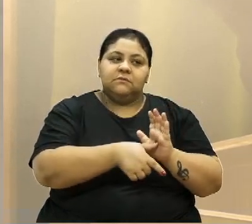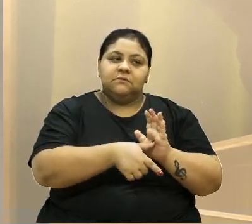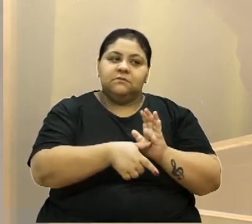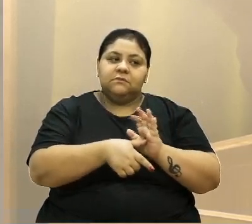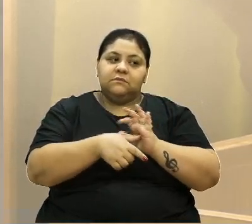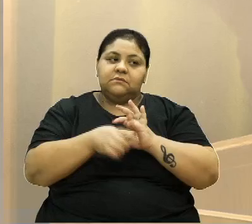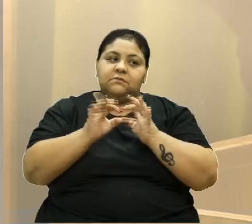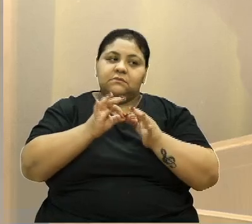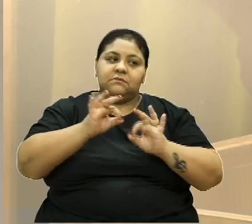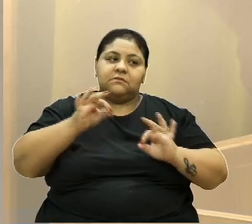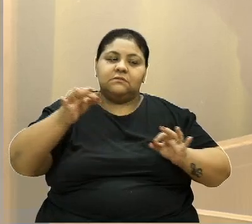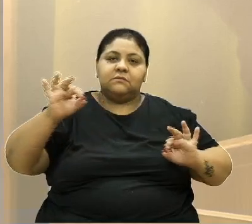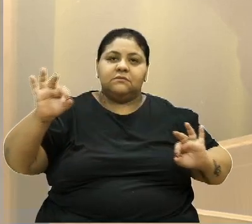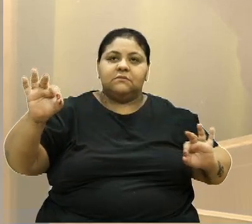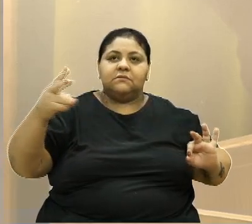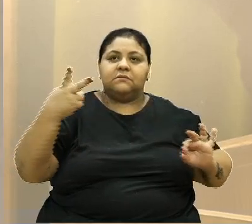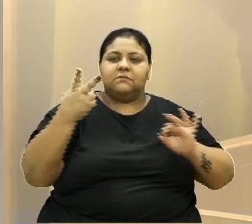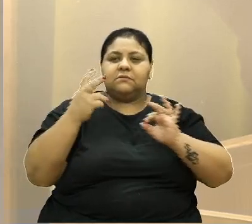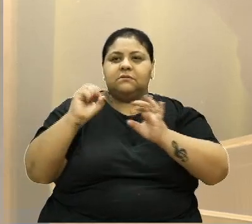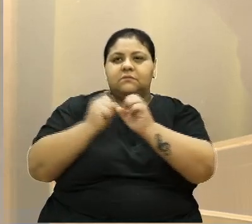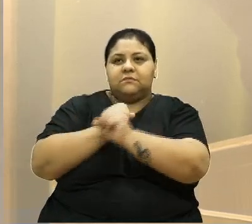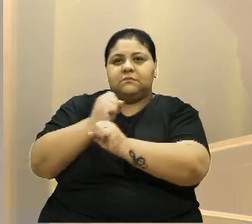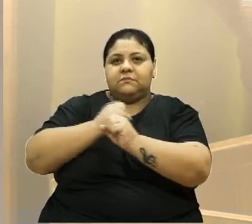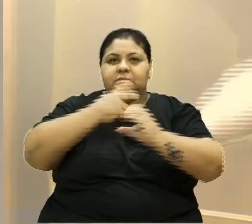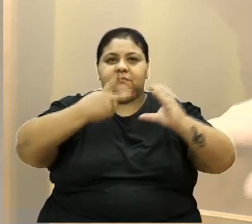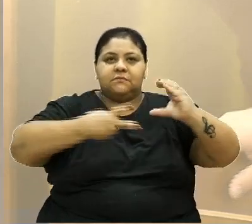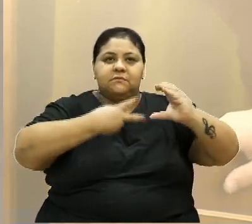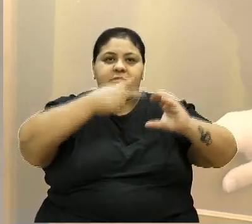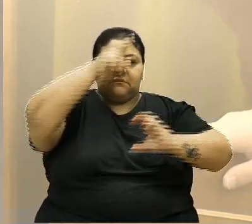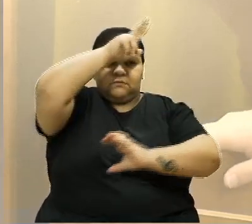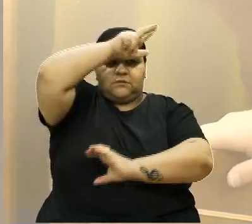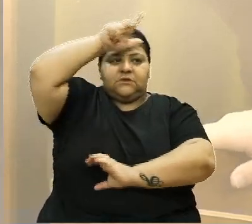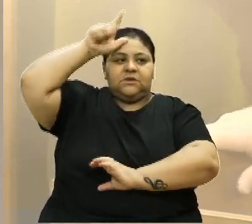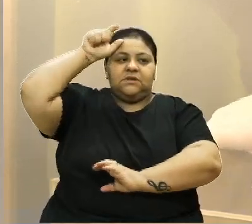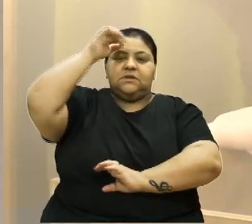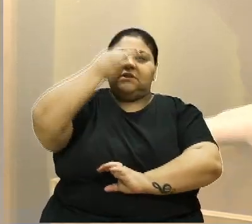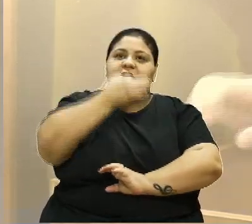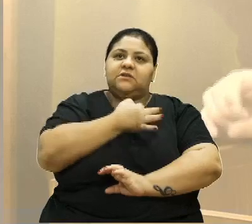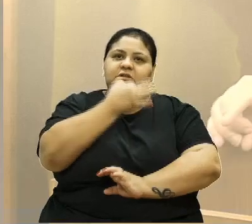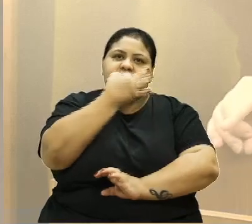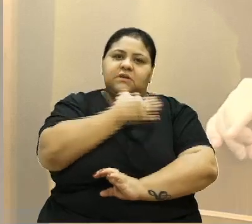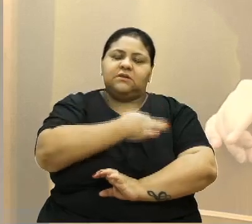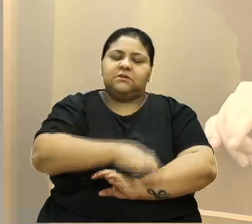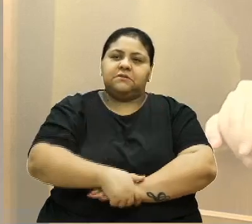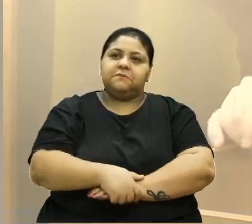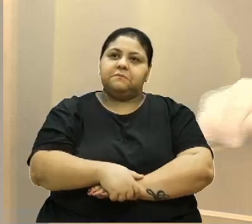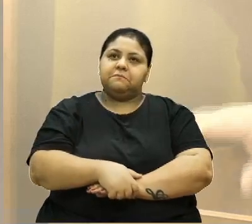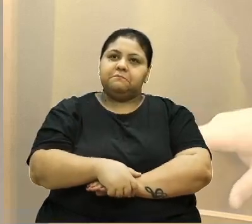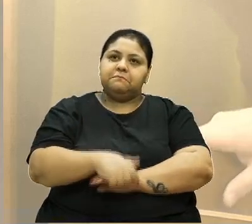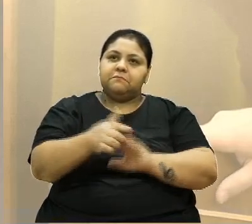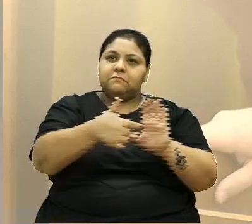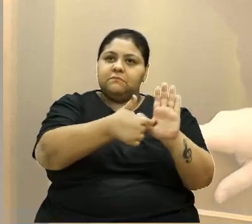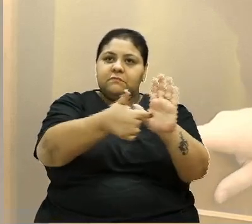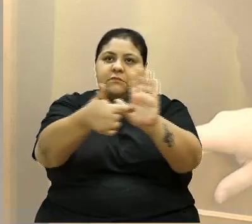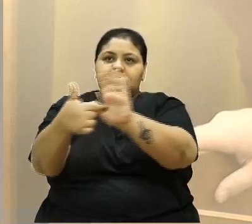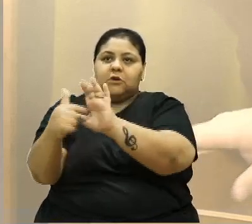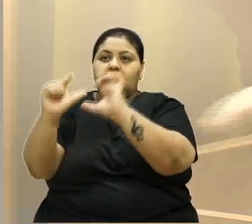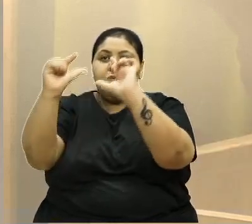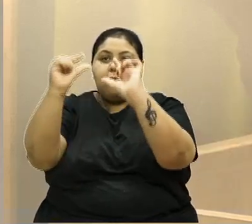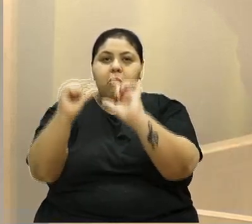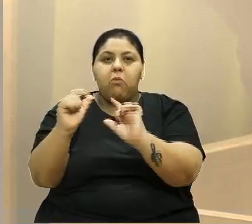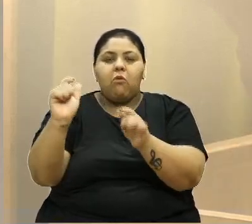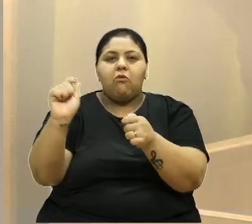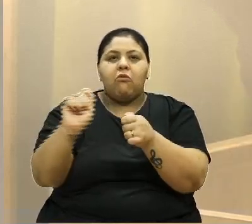20 anos de Câmara de Vereadores, Prefeitura de Caxias, para tentar apresentar um pouco daquilo que a gente